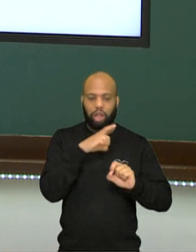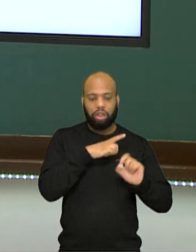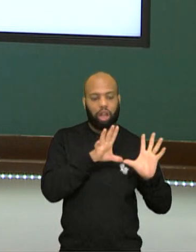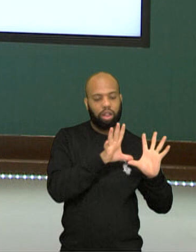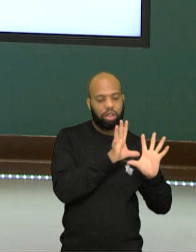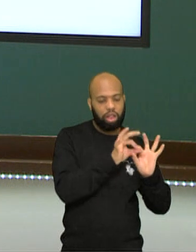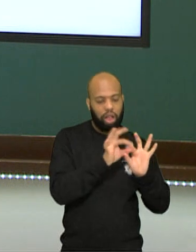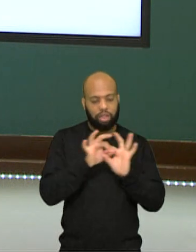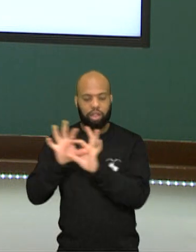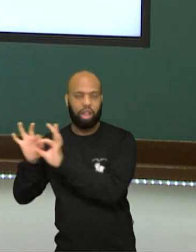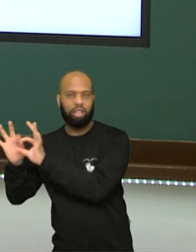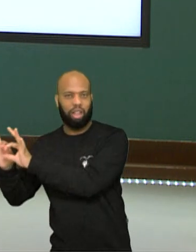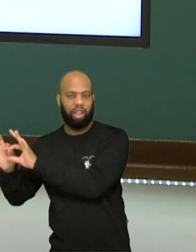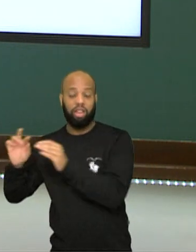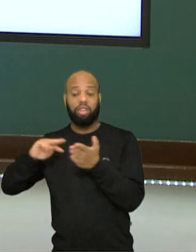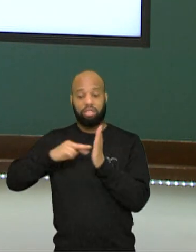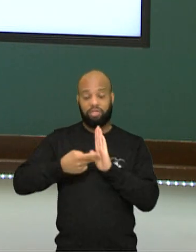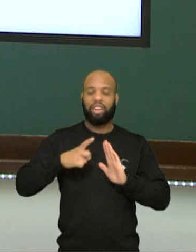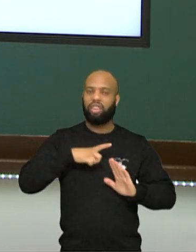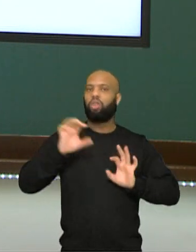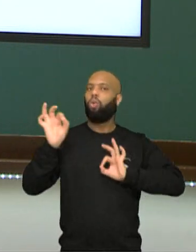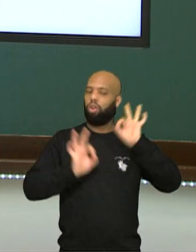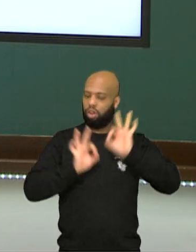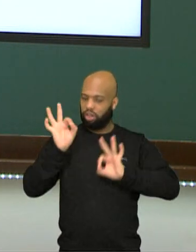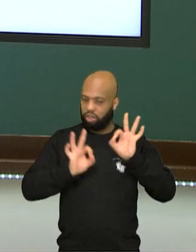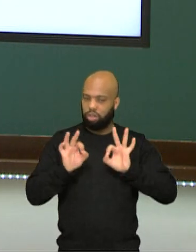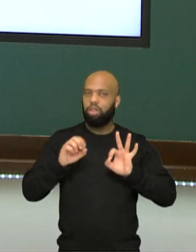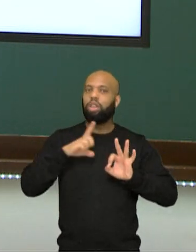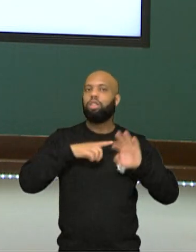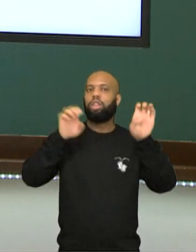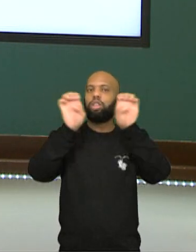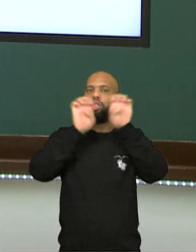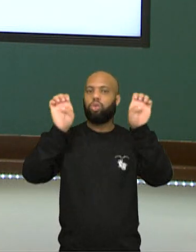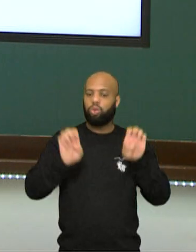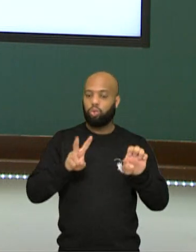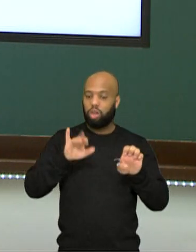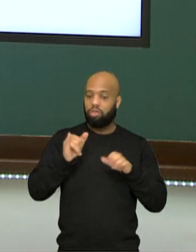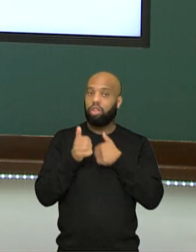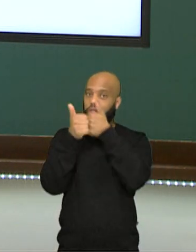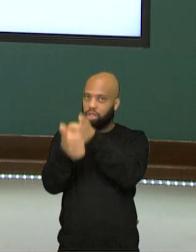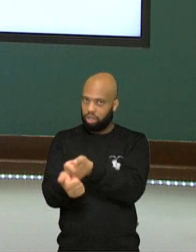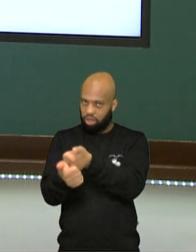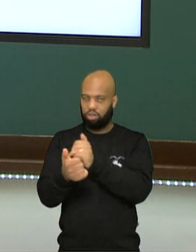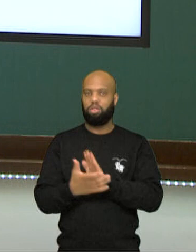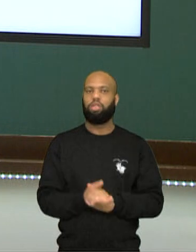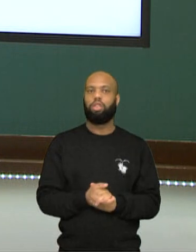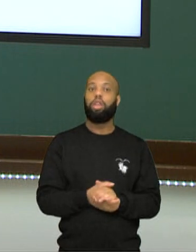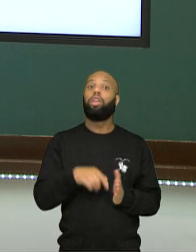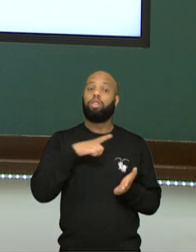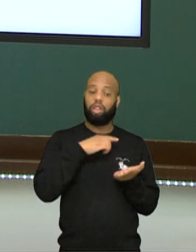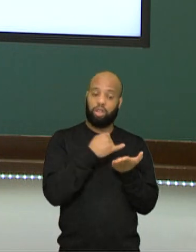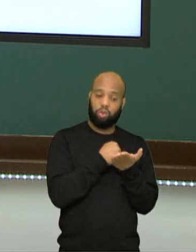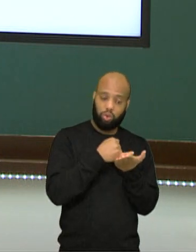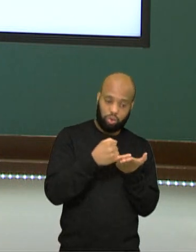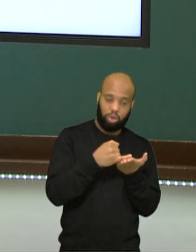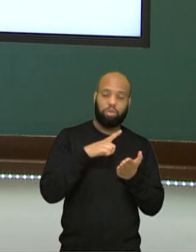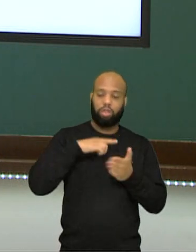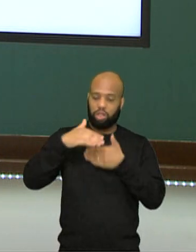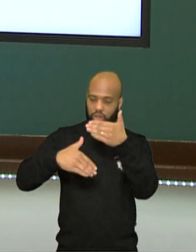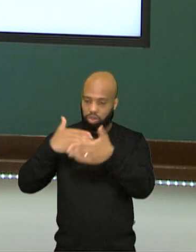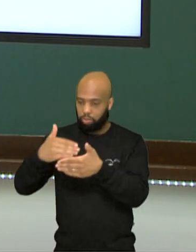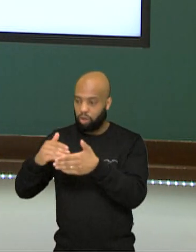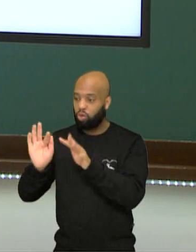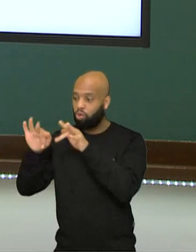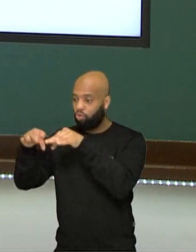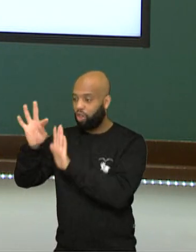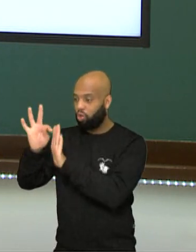ser organizado, tanto que ele tem uma estrutura a ser utilizada. Uma introdução, um desenvolvimento e uma